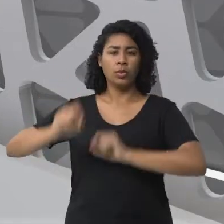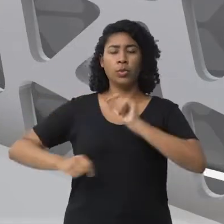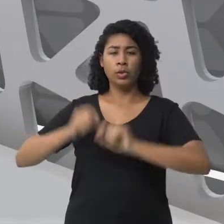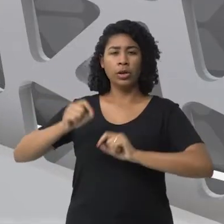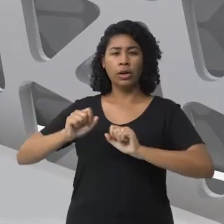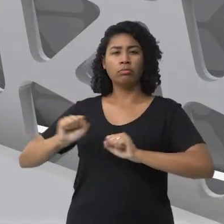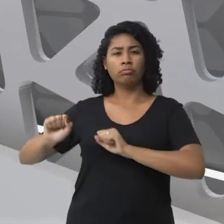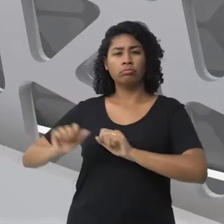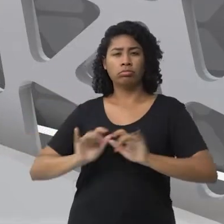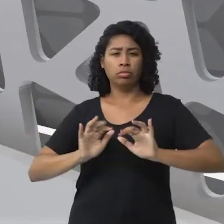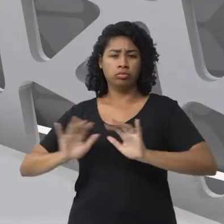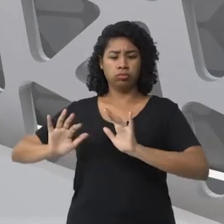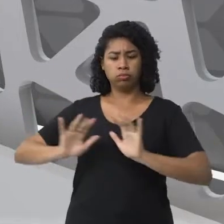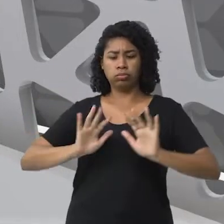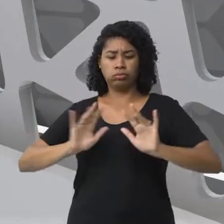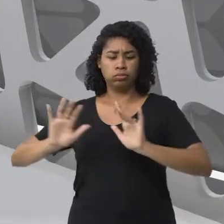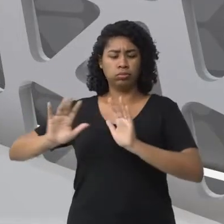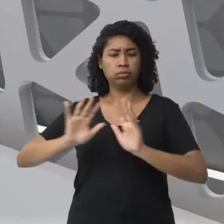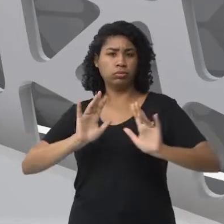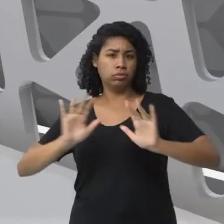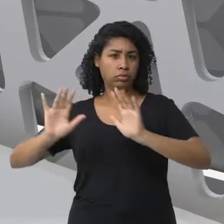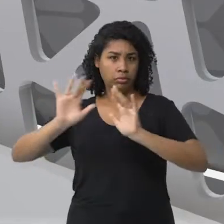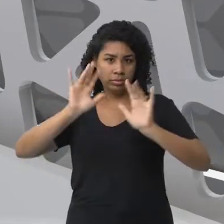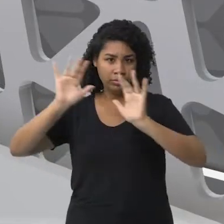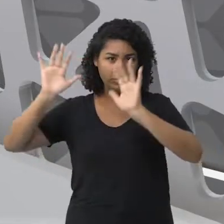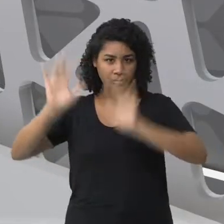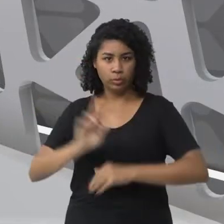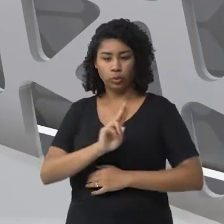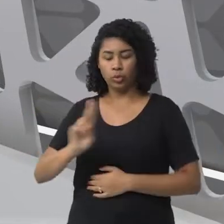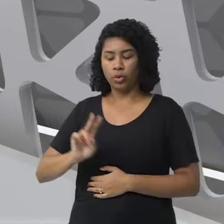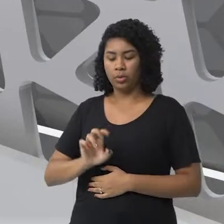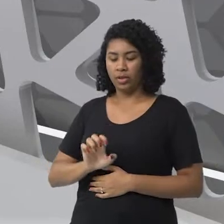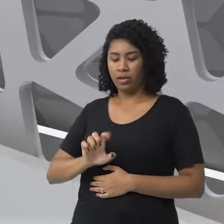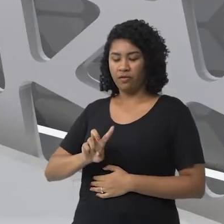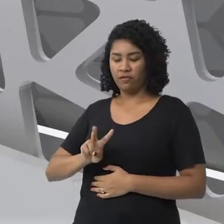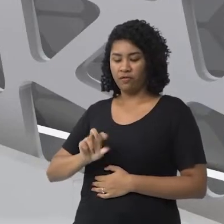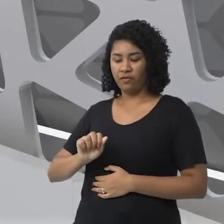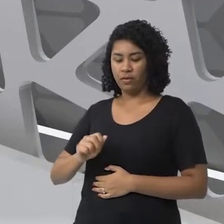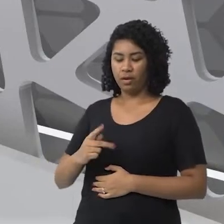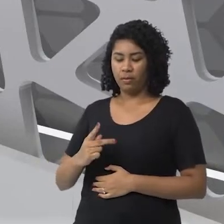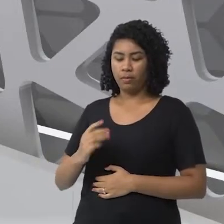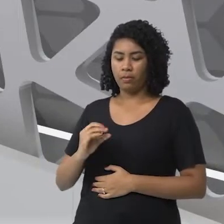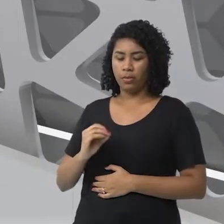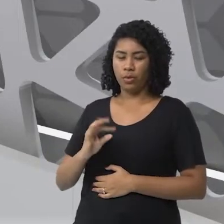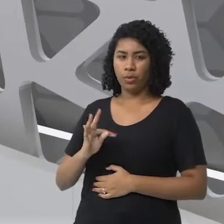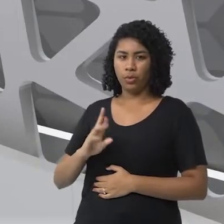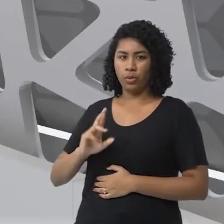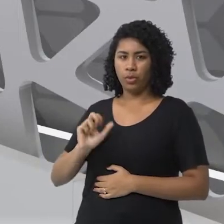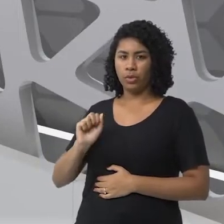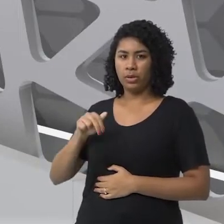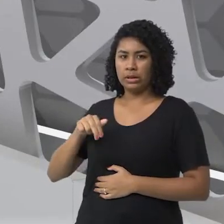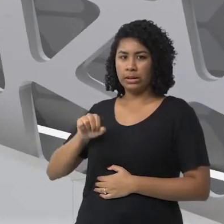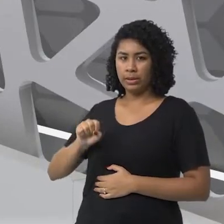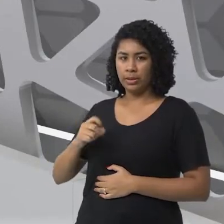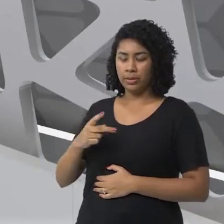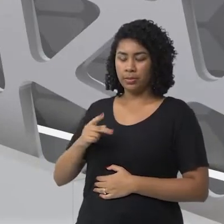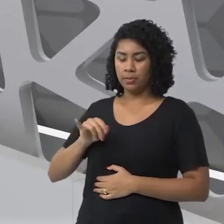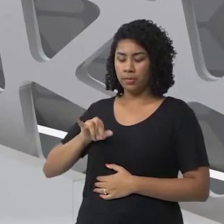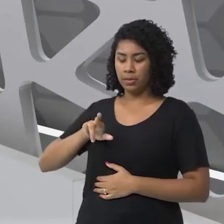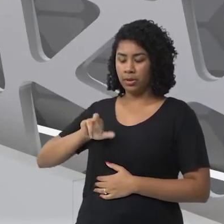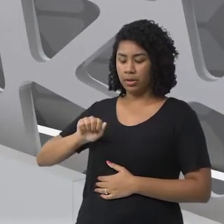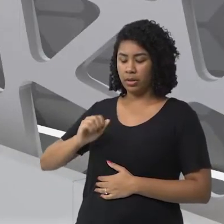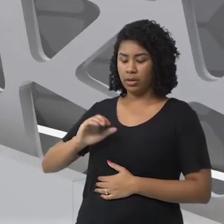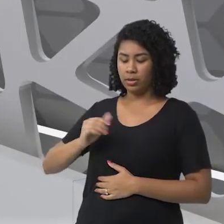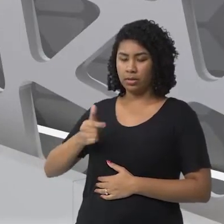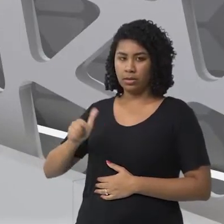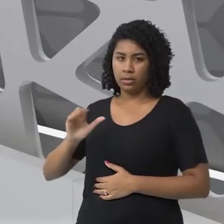evapotranspiração. O que é essa evapotranspiração? A floresta amazônica vai pegar a umidade, a chuva, e através da